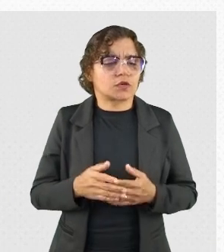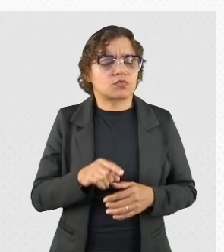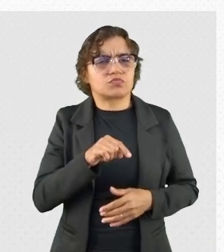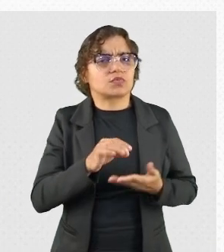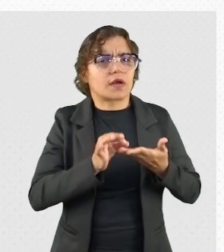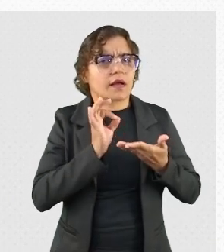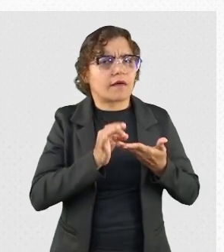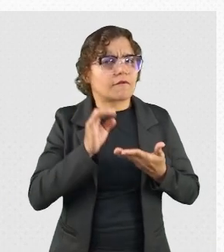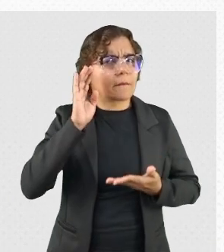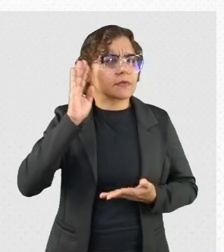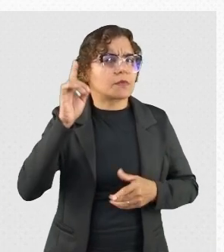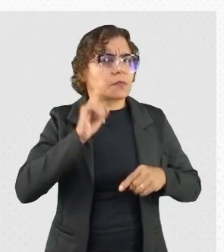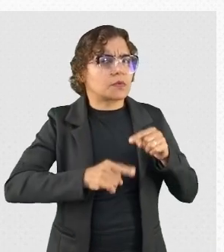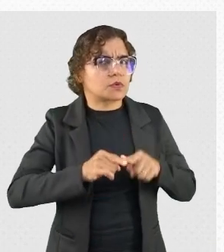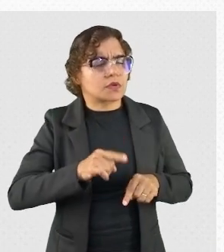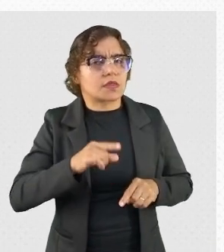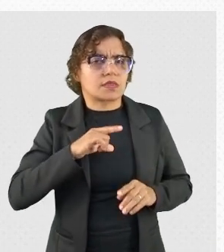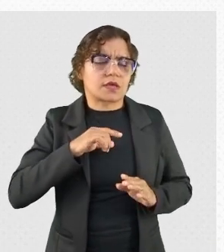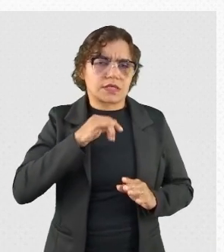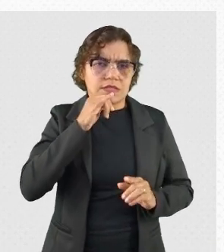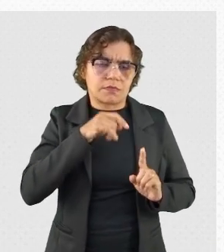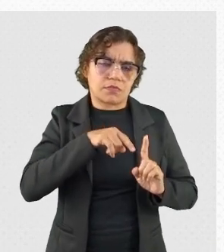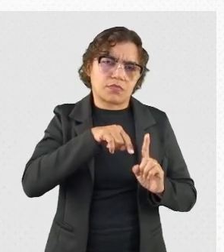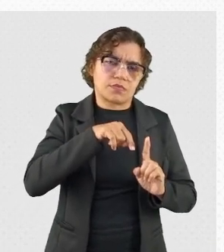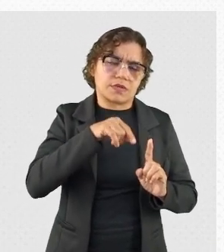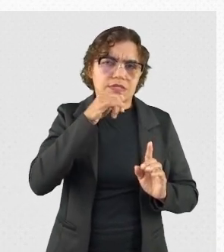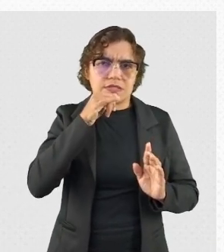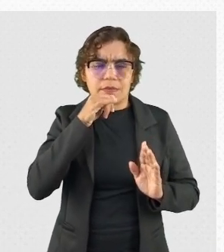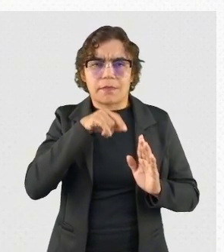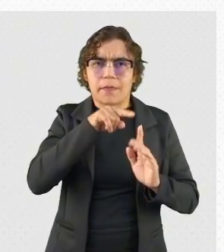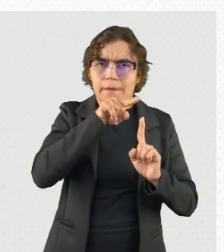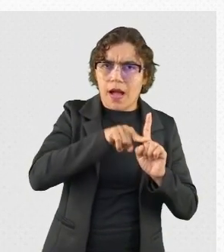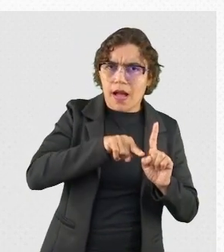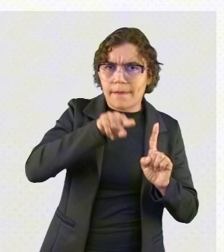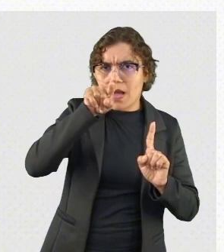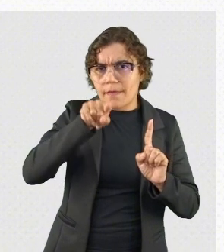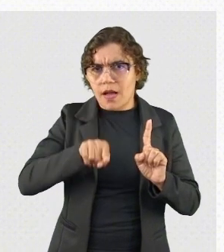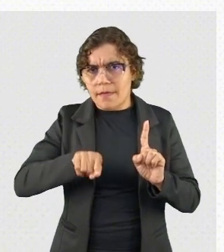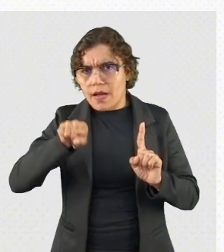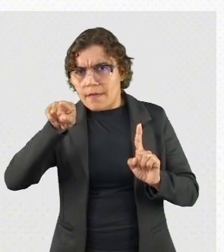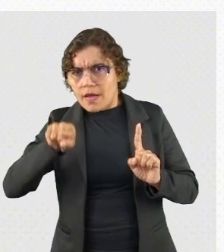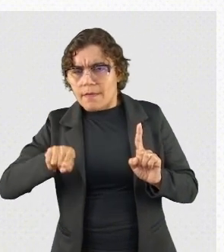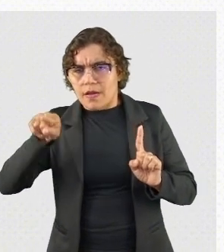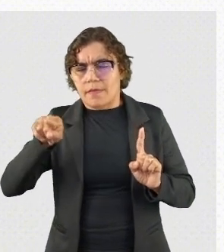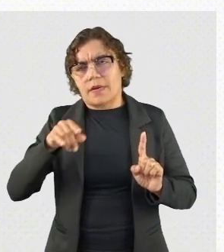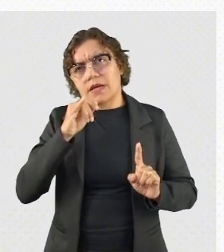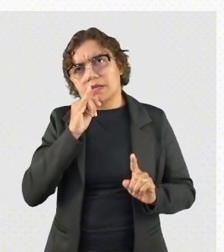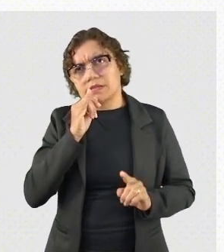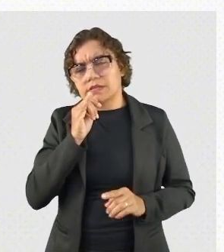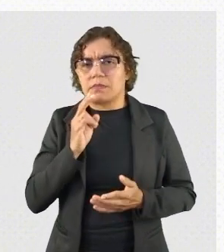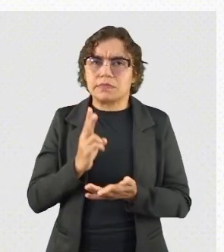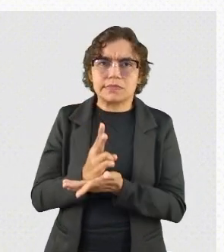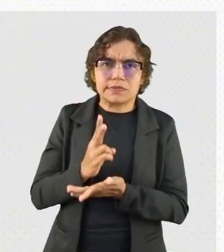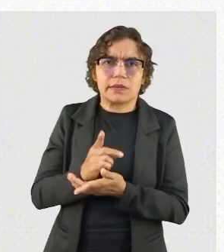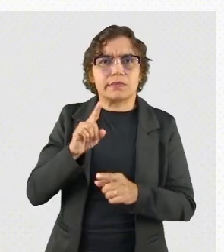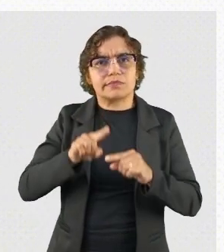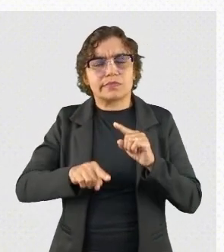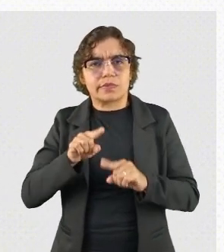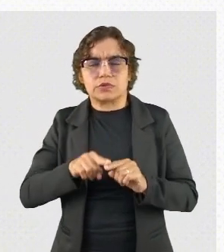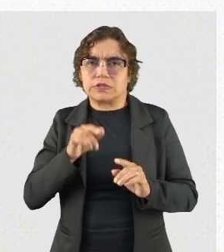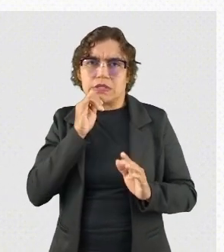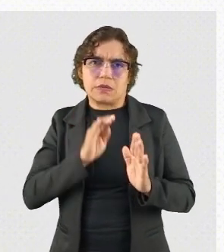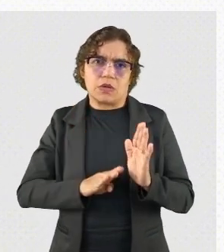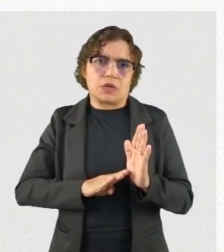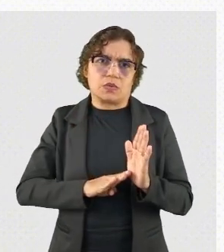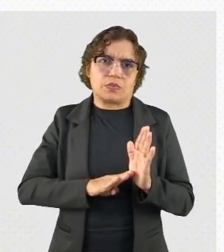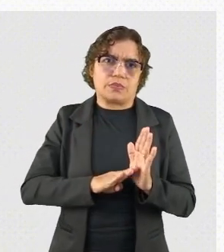vai ter, claro, seus altos e baixos. Na verdade, dentro do sistema capitalista, você não tem um produto que ele sempre vai estar constante